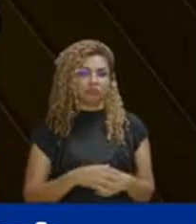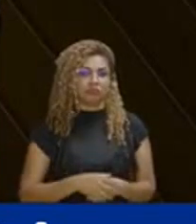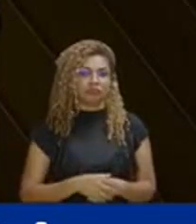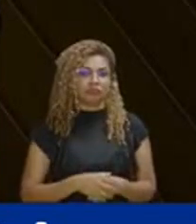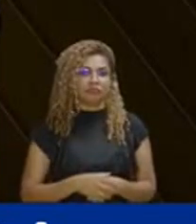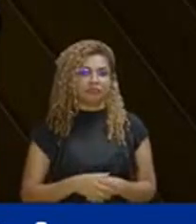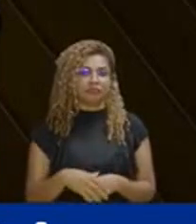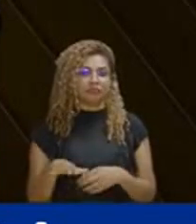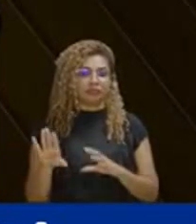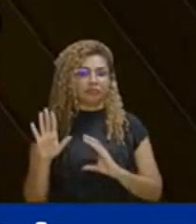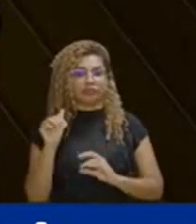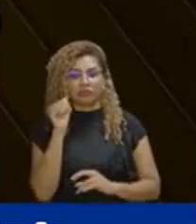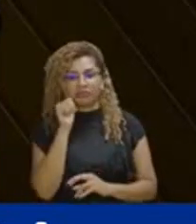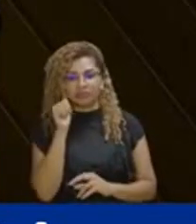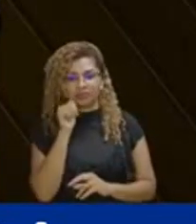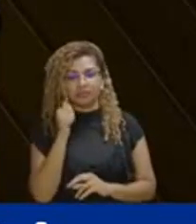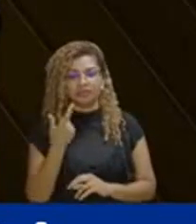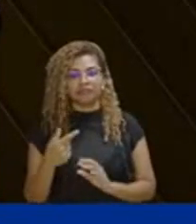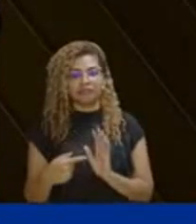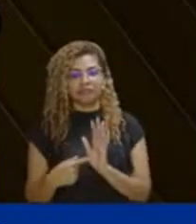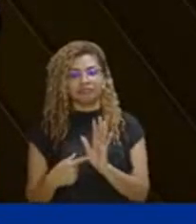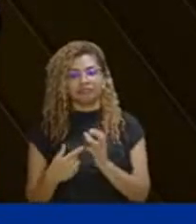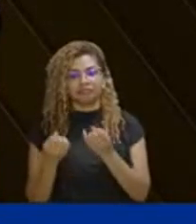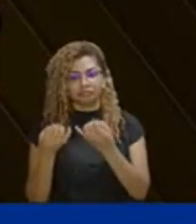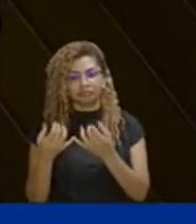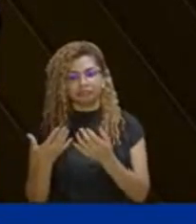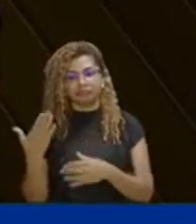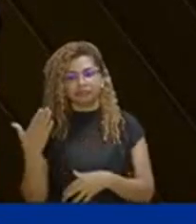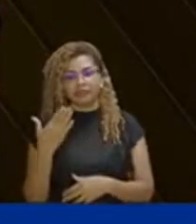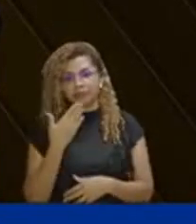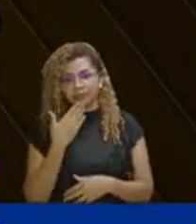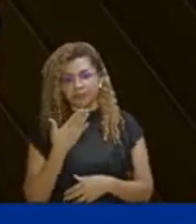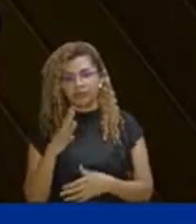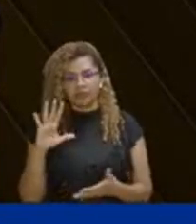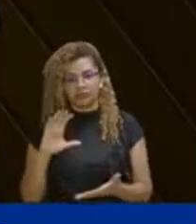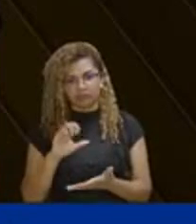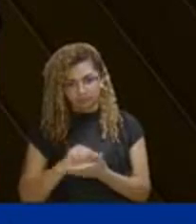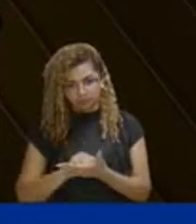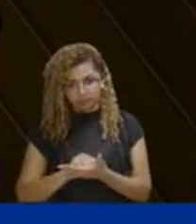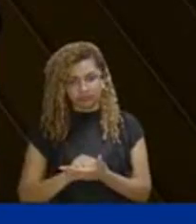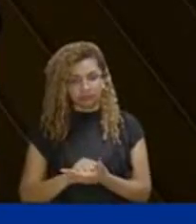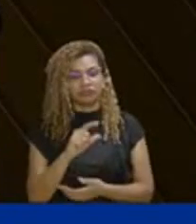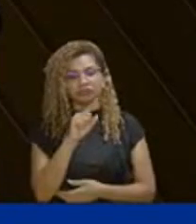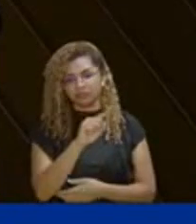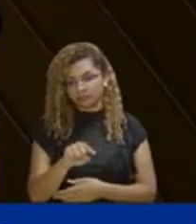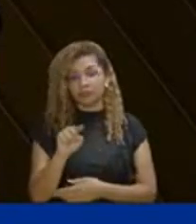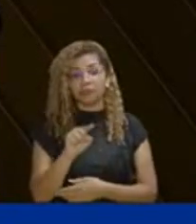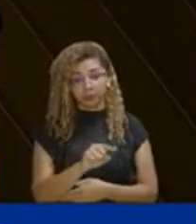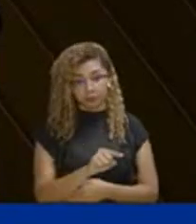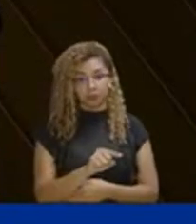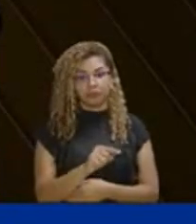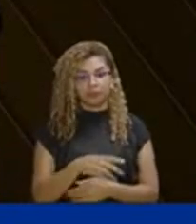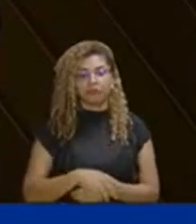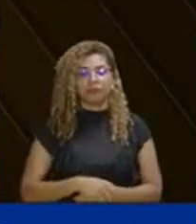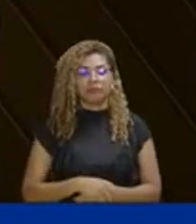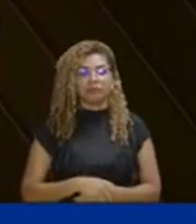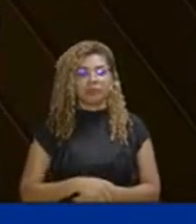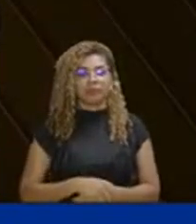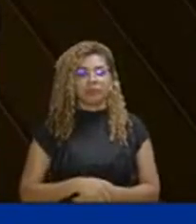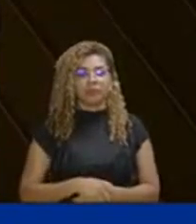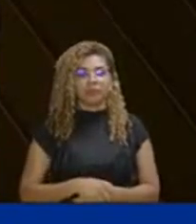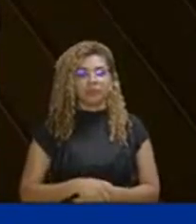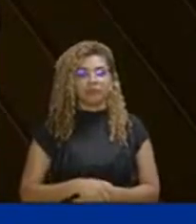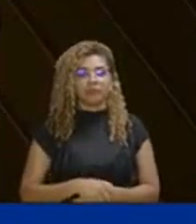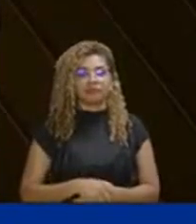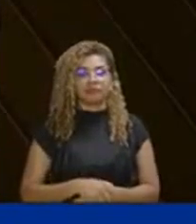Patrícia Lima Ferraz. Conforme aqui registrado, o pedido de registro da recorrente foi impugnado. Citada a parte requeriu, abro aspas,